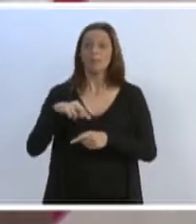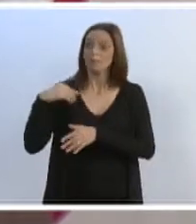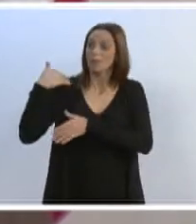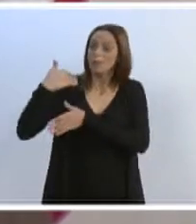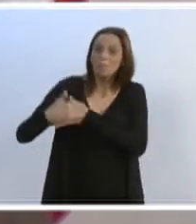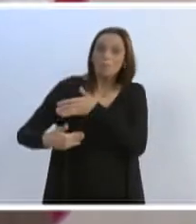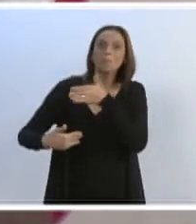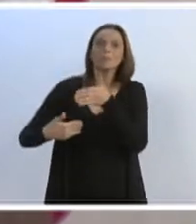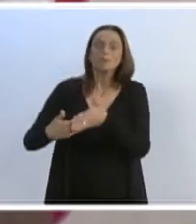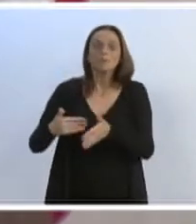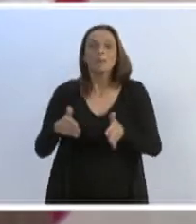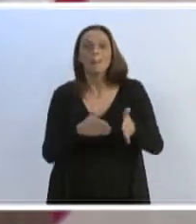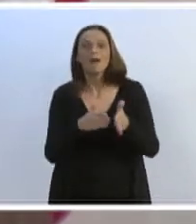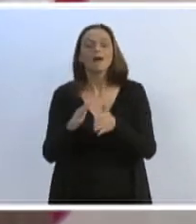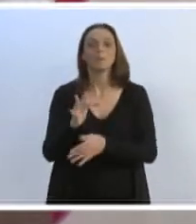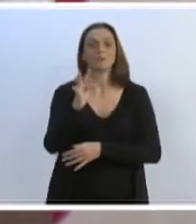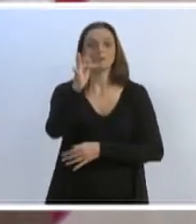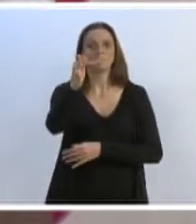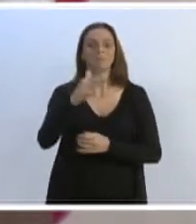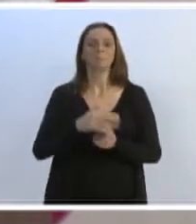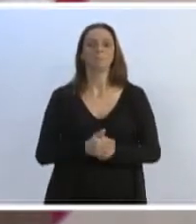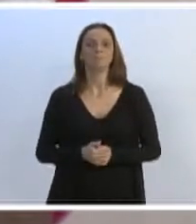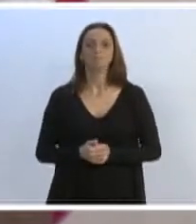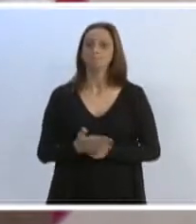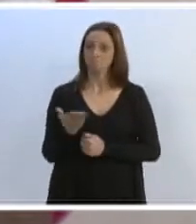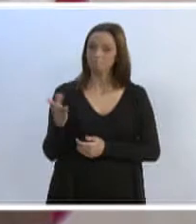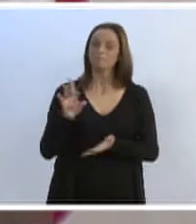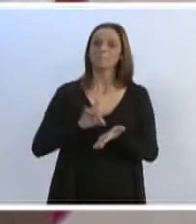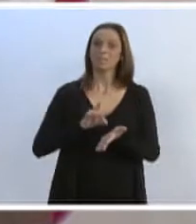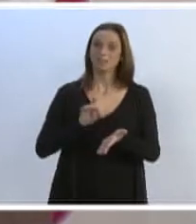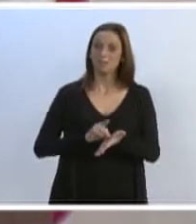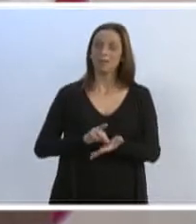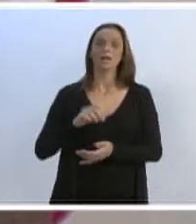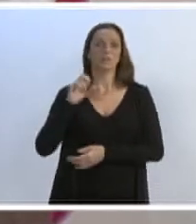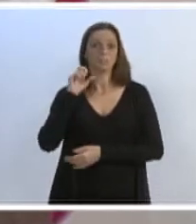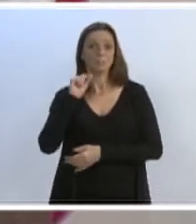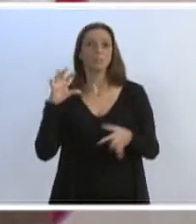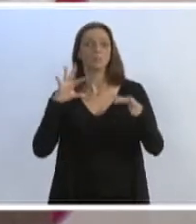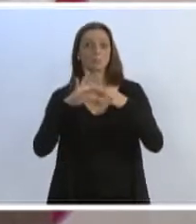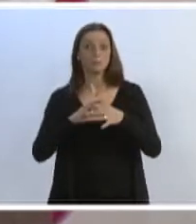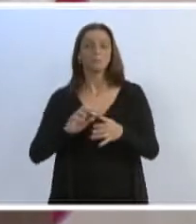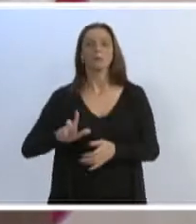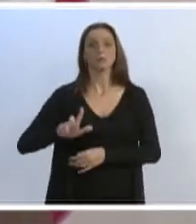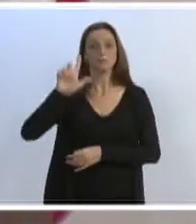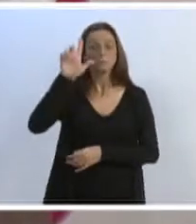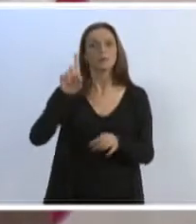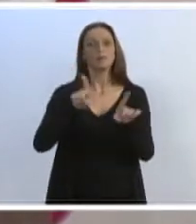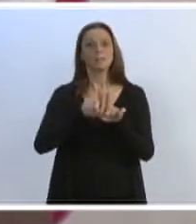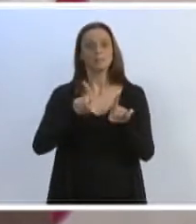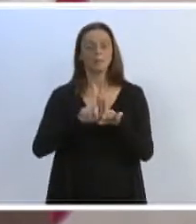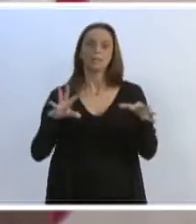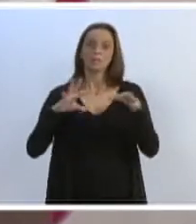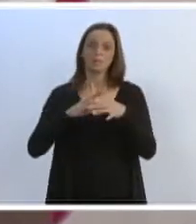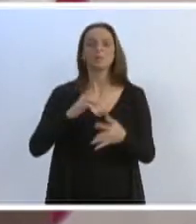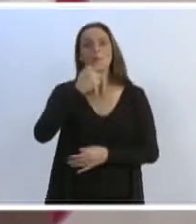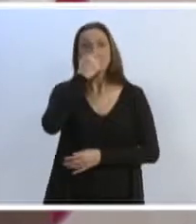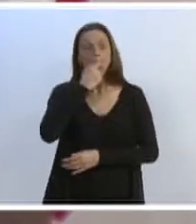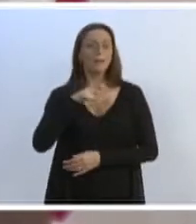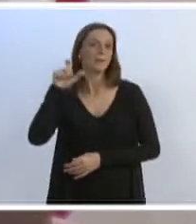todos os homenageados que foram aqui lembrados pela sua história, pela sua dedicação, muitas vezes anônima, preservação cultural